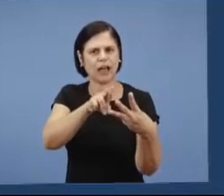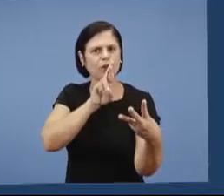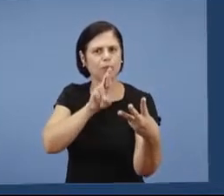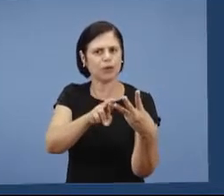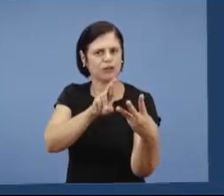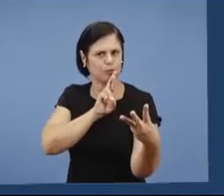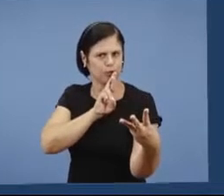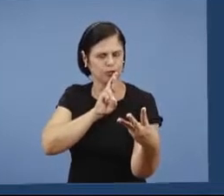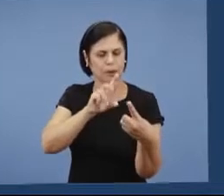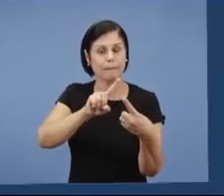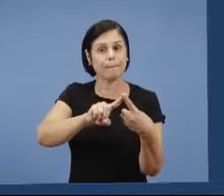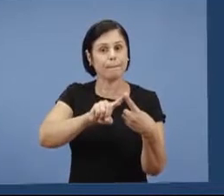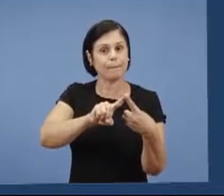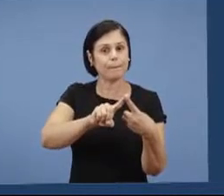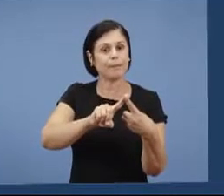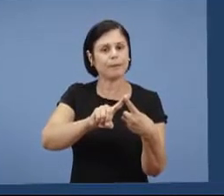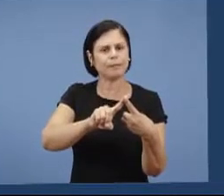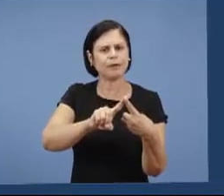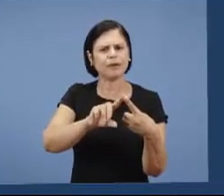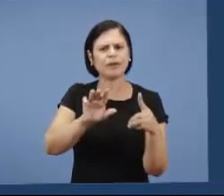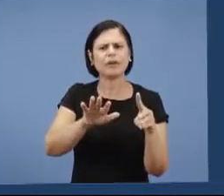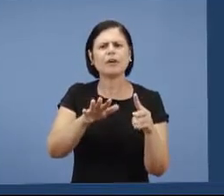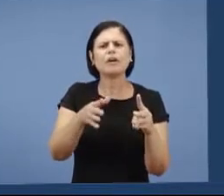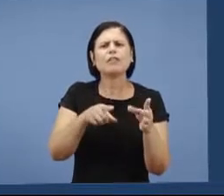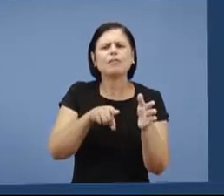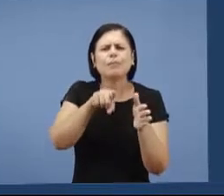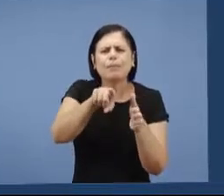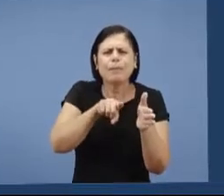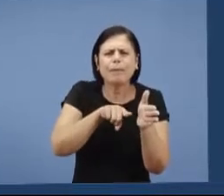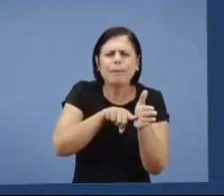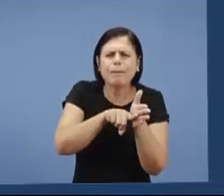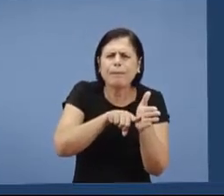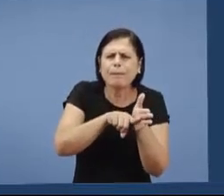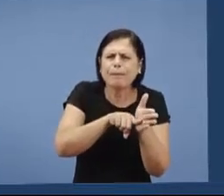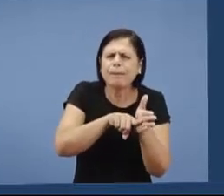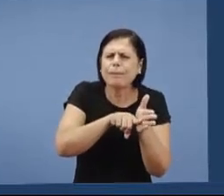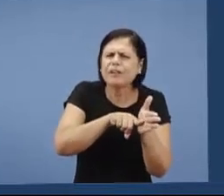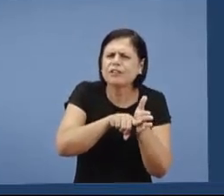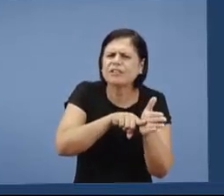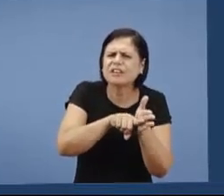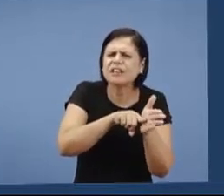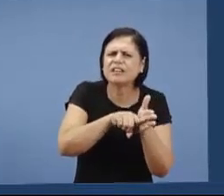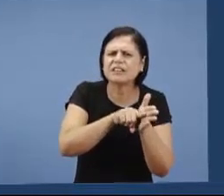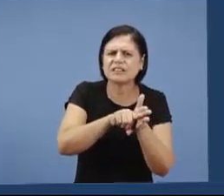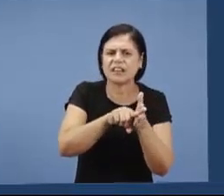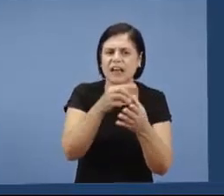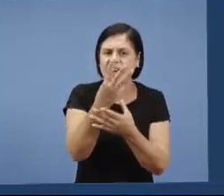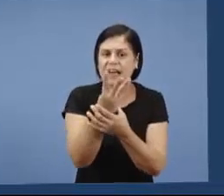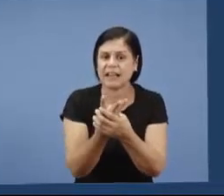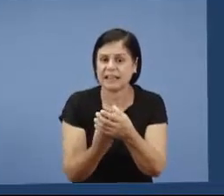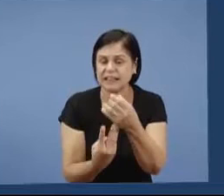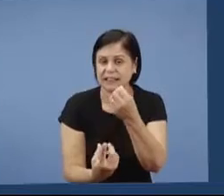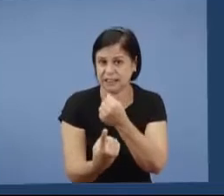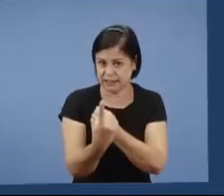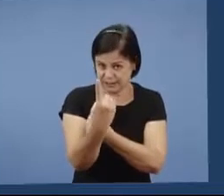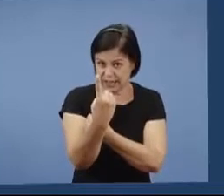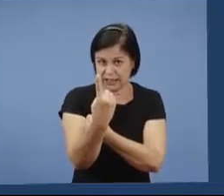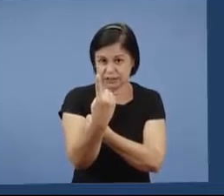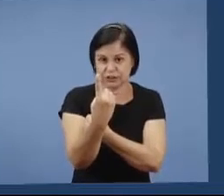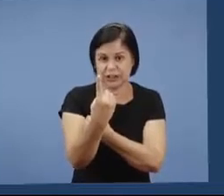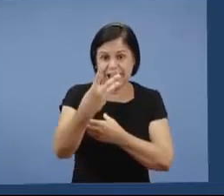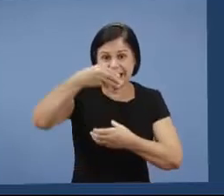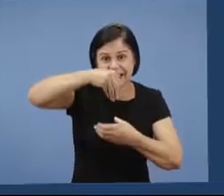vão identificar a pessoa da Trindade que foi o alvo principal do mundo no período de